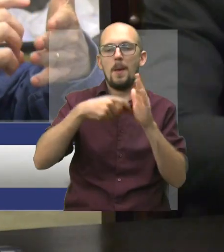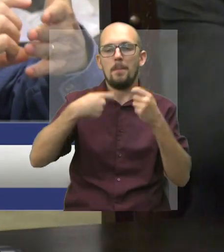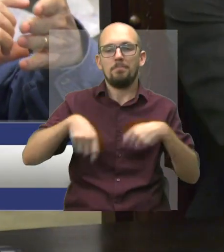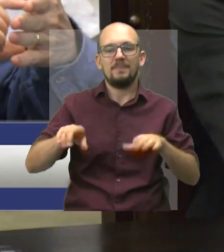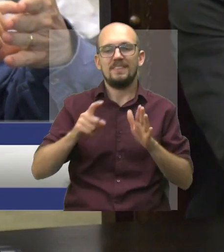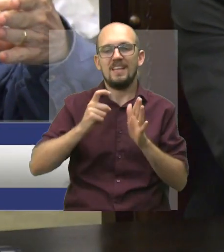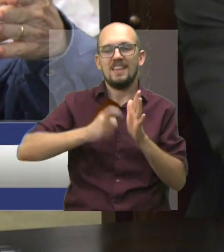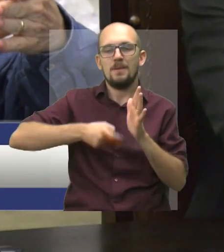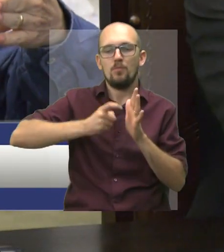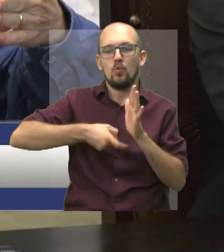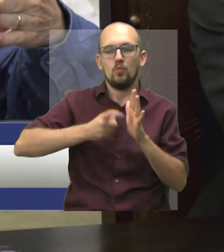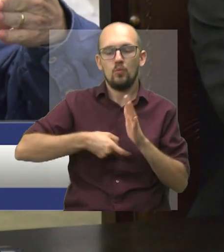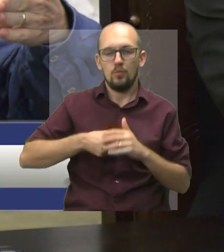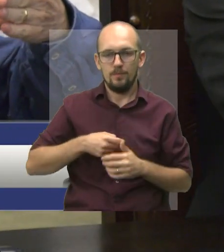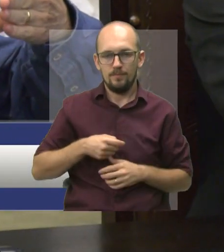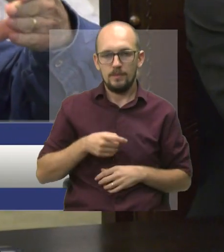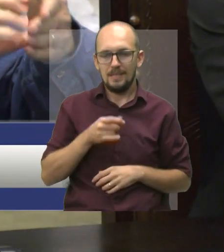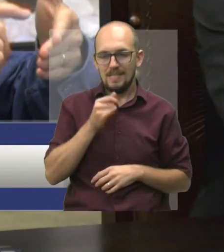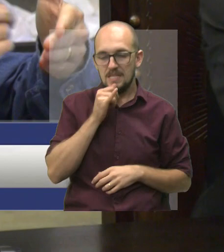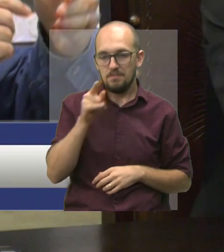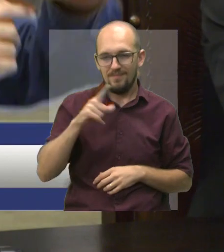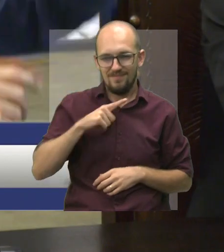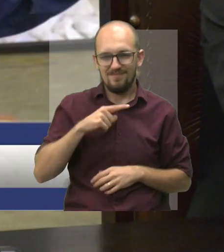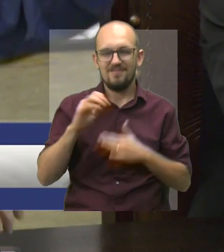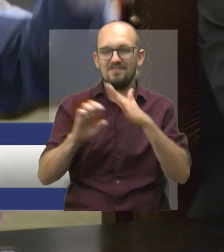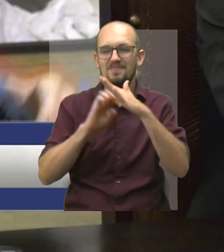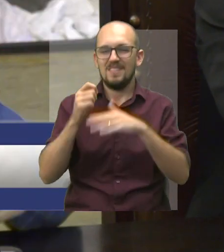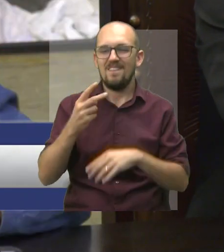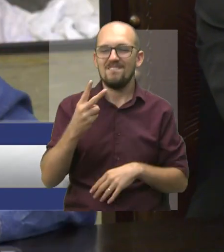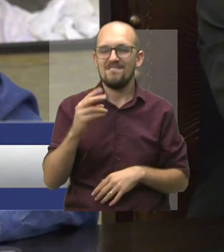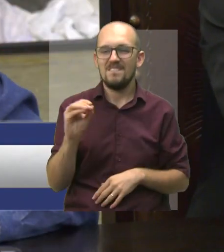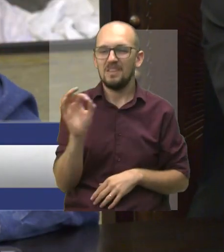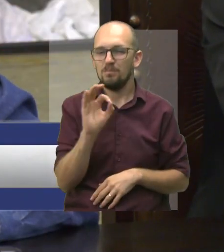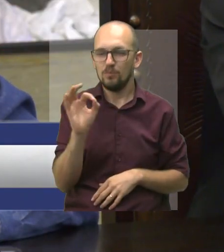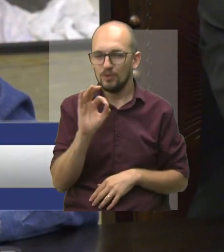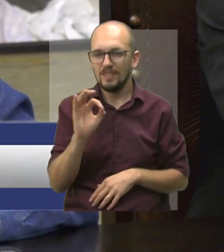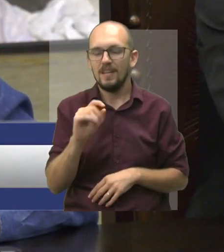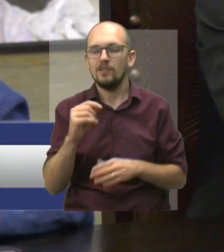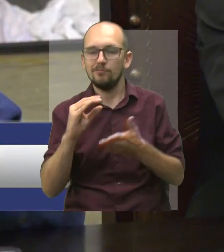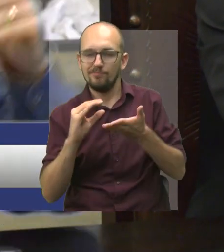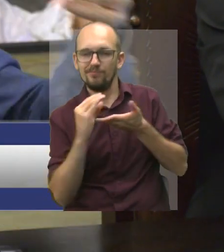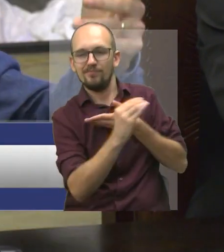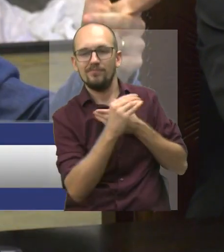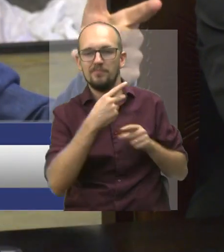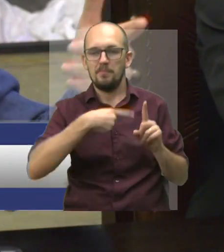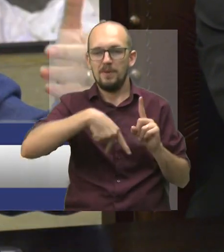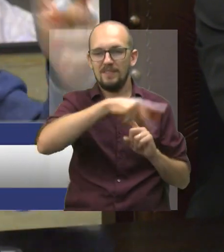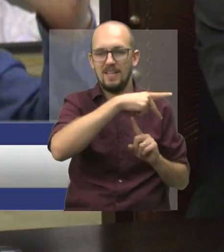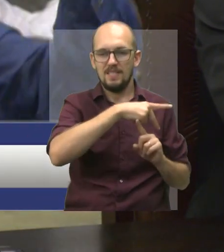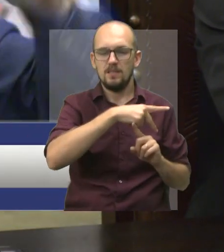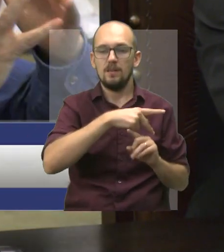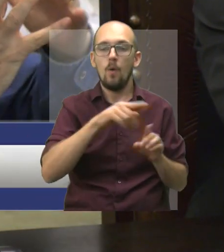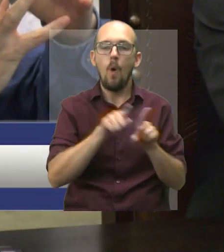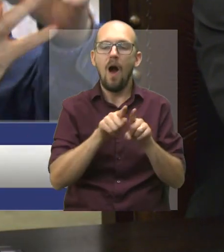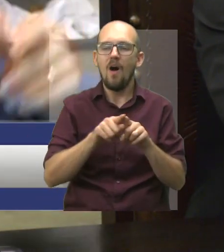for optante do Simples, todo mês ela tem 20% da folha de pagamento para contribuir para a Previdência. Desonera, ela deixa de pagar esses 20%